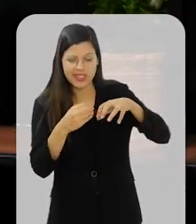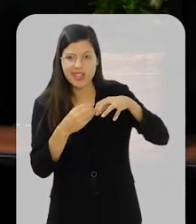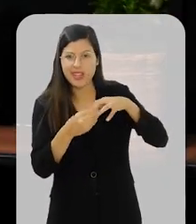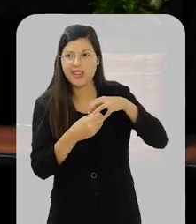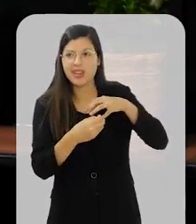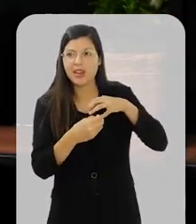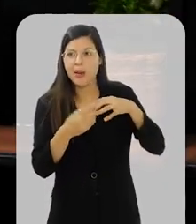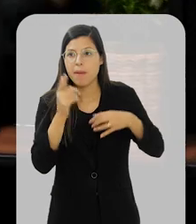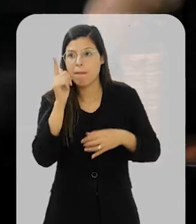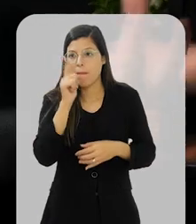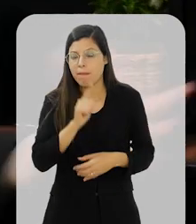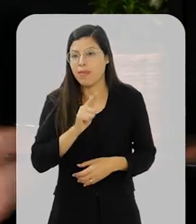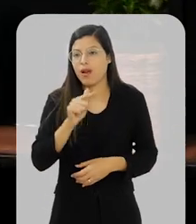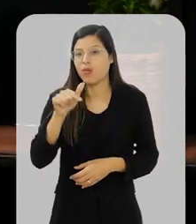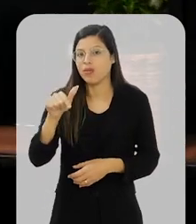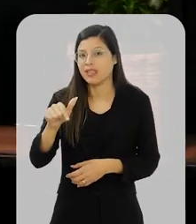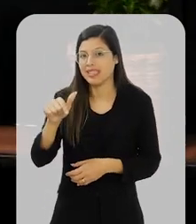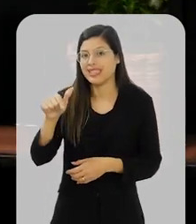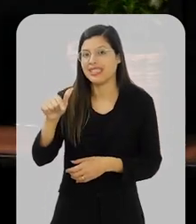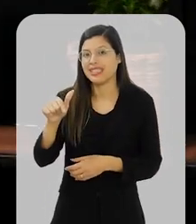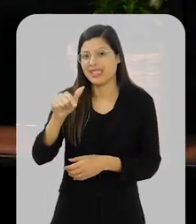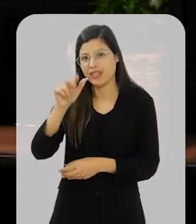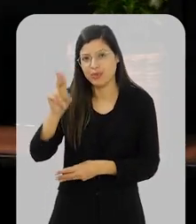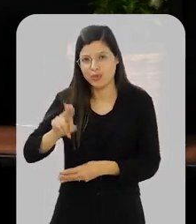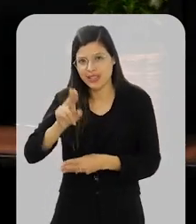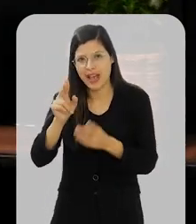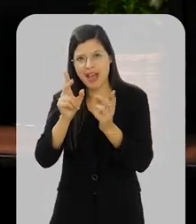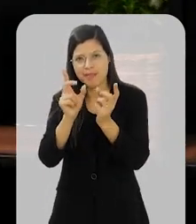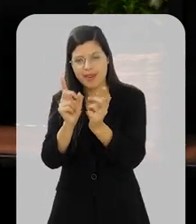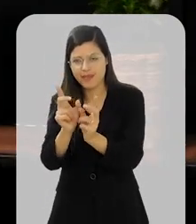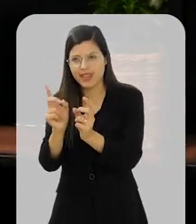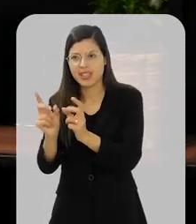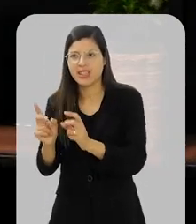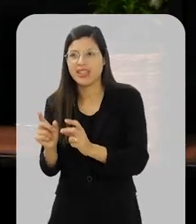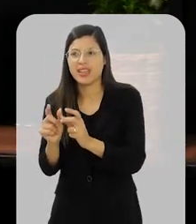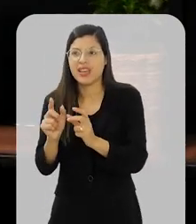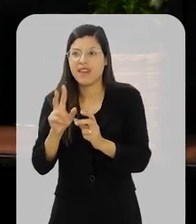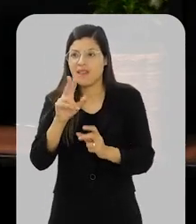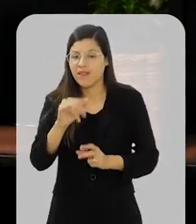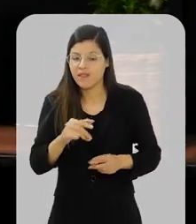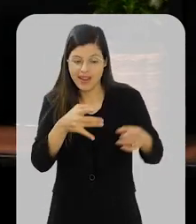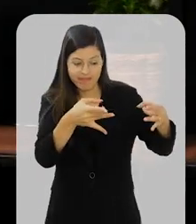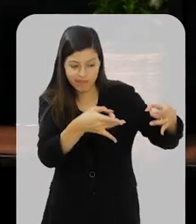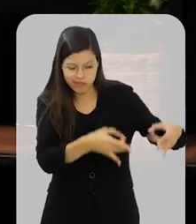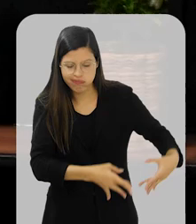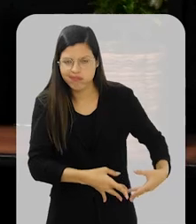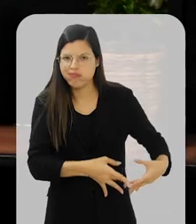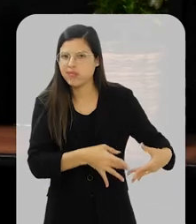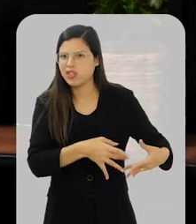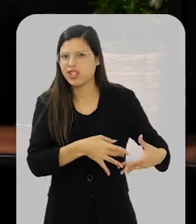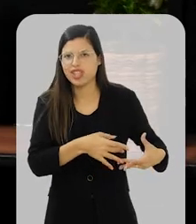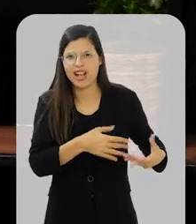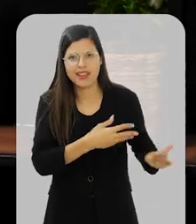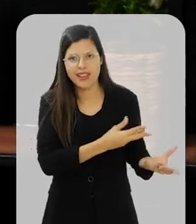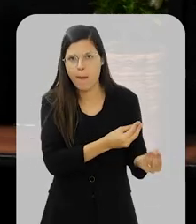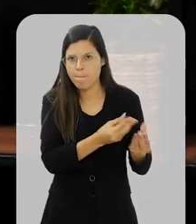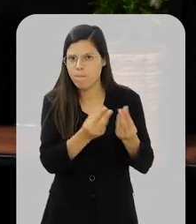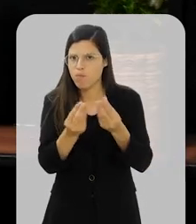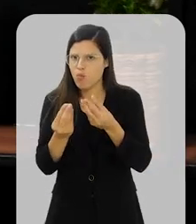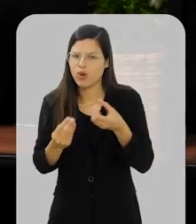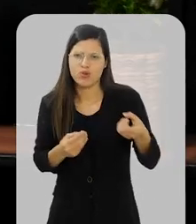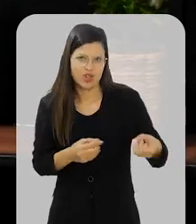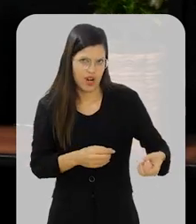fato, para você conseguir essas toneladas de açaí para o consumo interno e para o consumo externo, você vai descartar uma